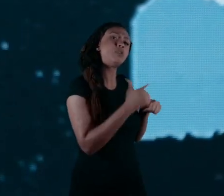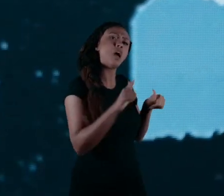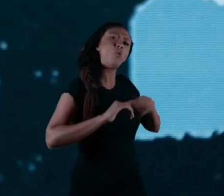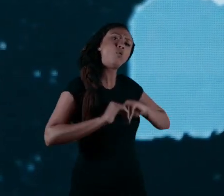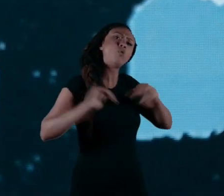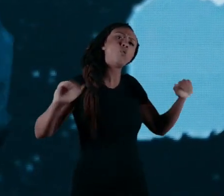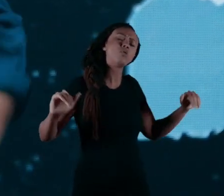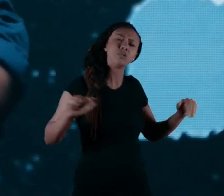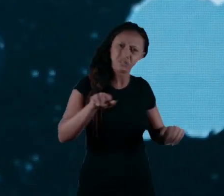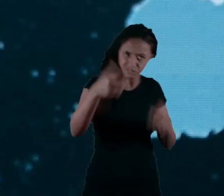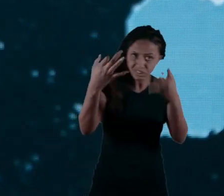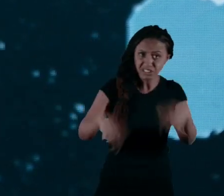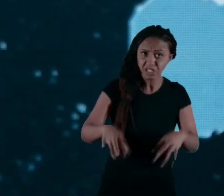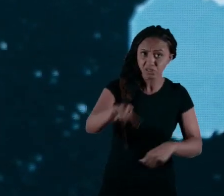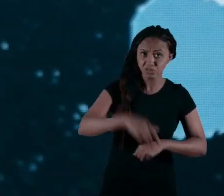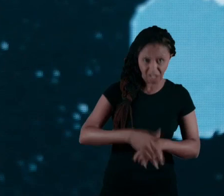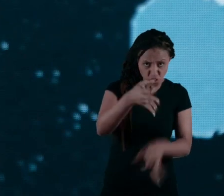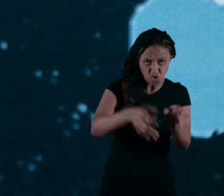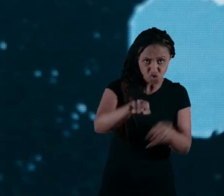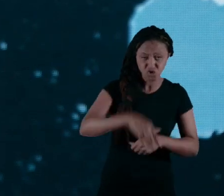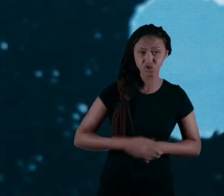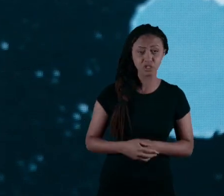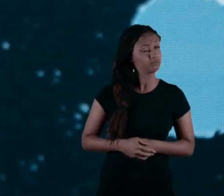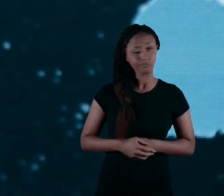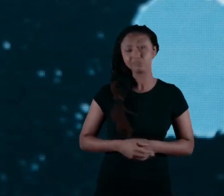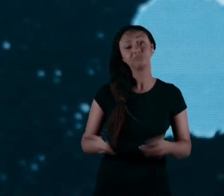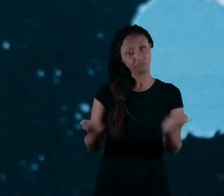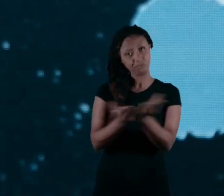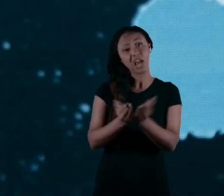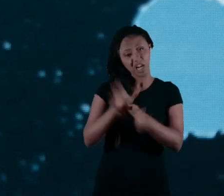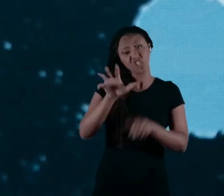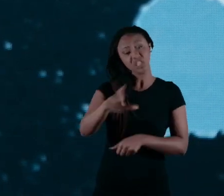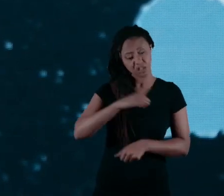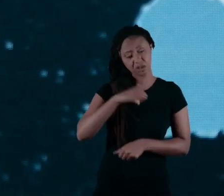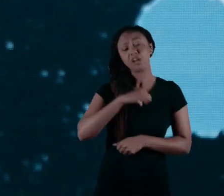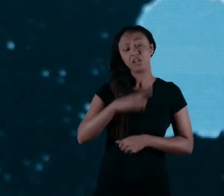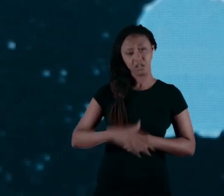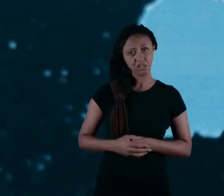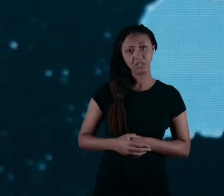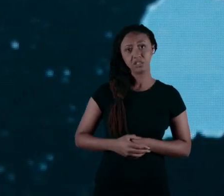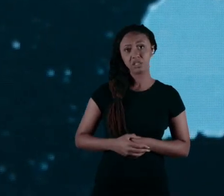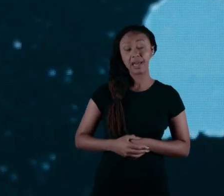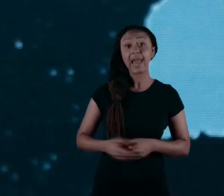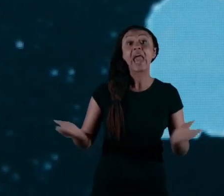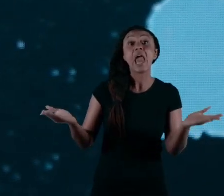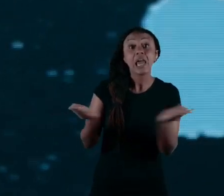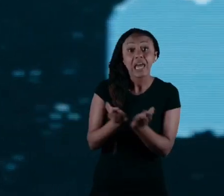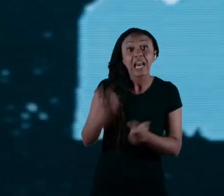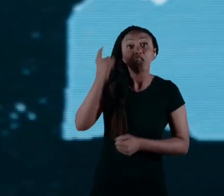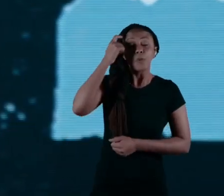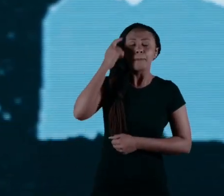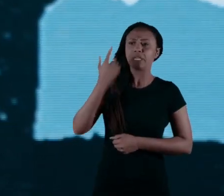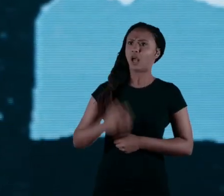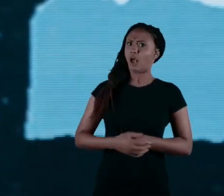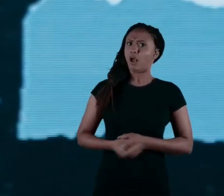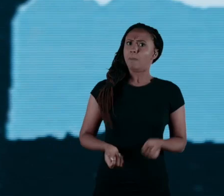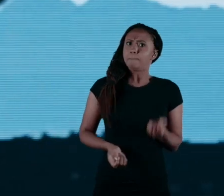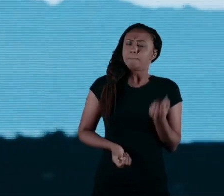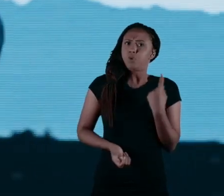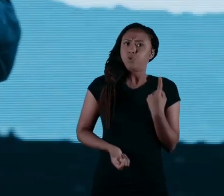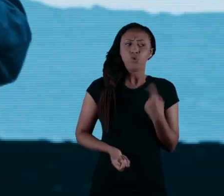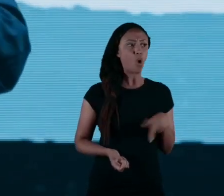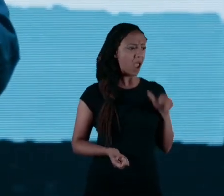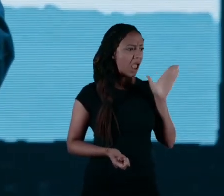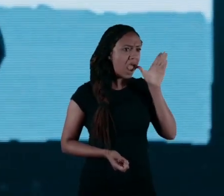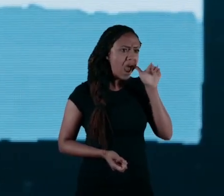justiça? Mas tem crente assim. Tem crente que acha um absurdo quando o funcionário pede